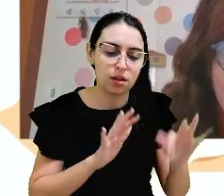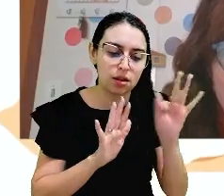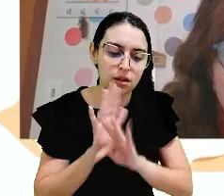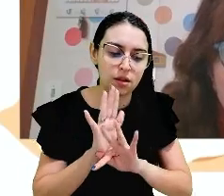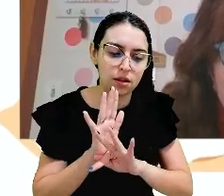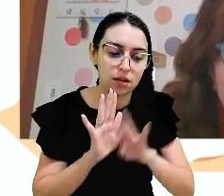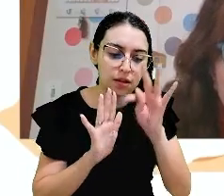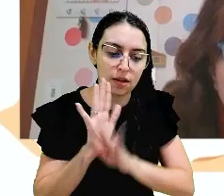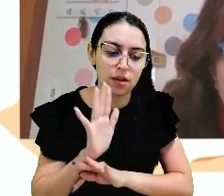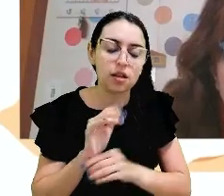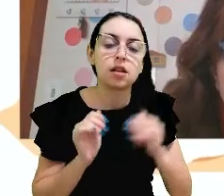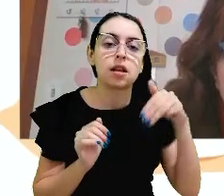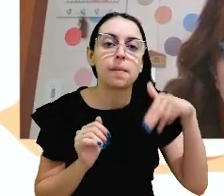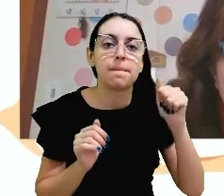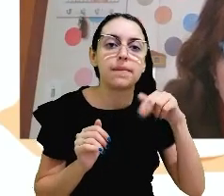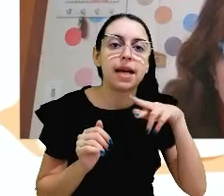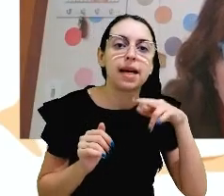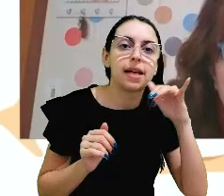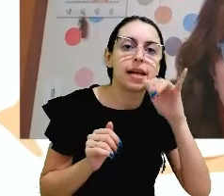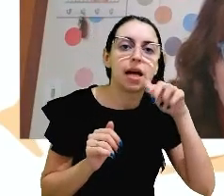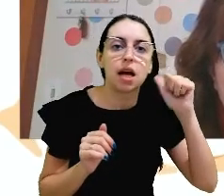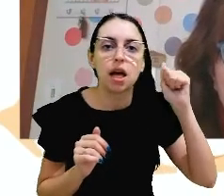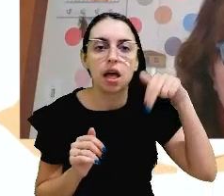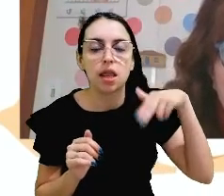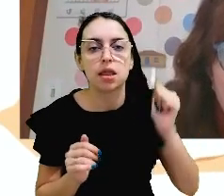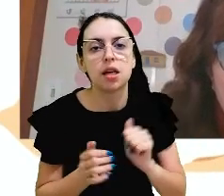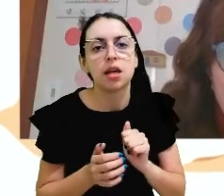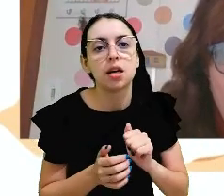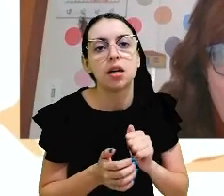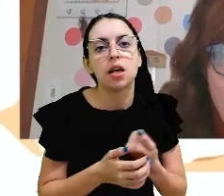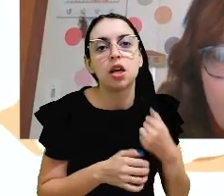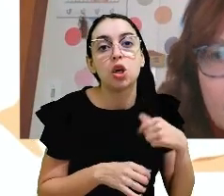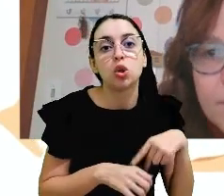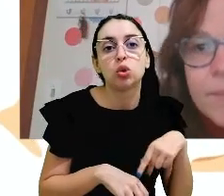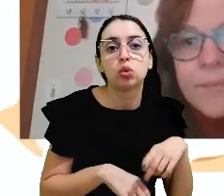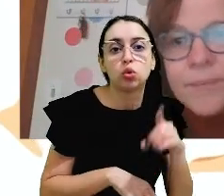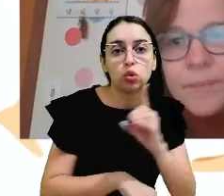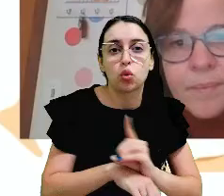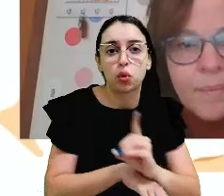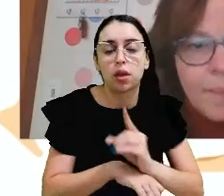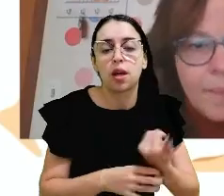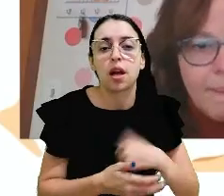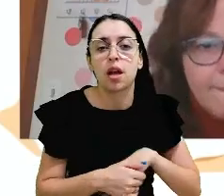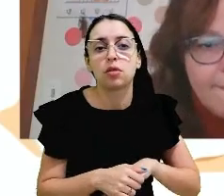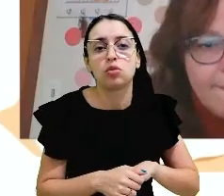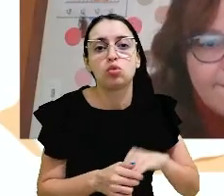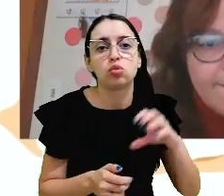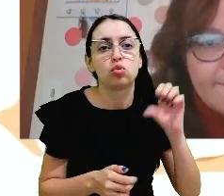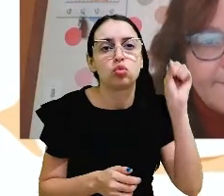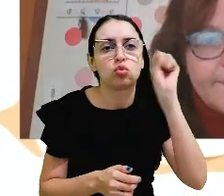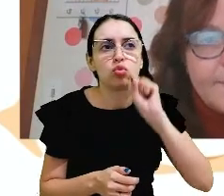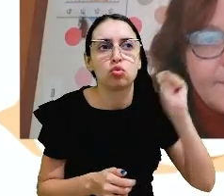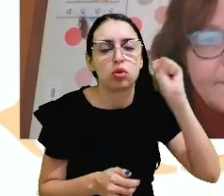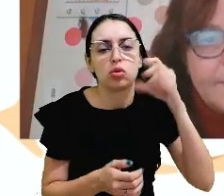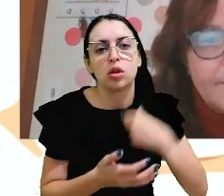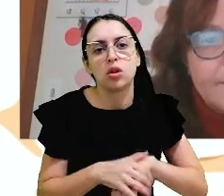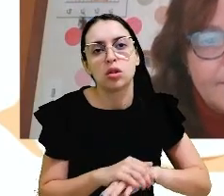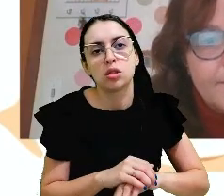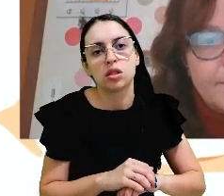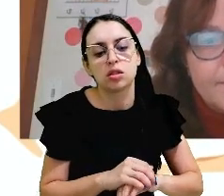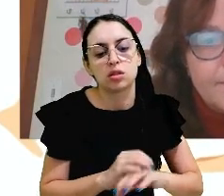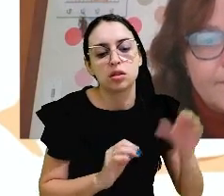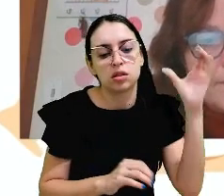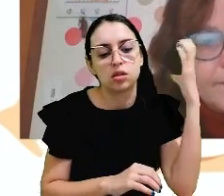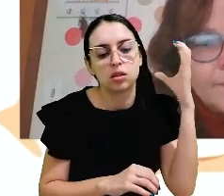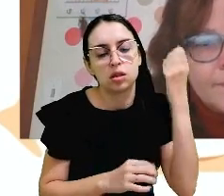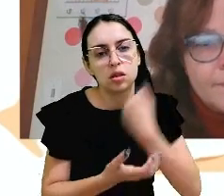pertinente da Mariana Portela, do doutorado de Sociologia aqui da UFPE, que se chama Ciência e